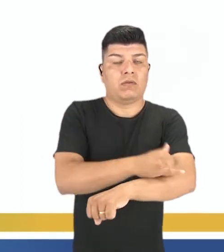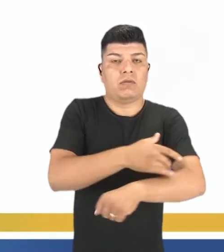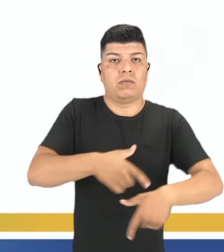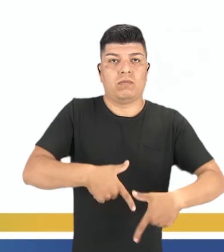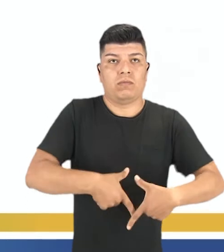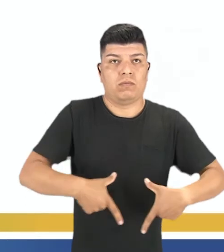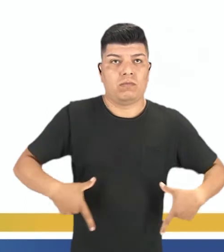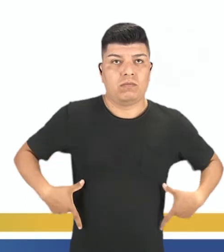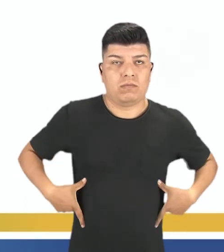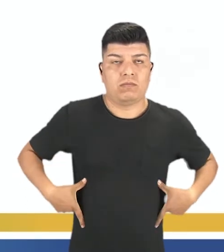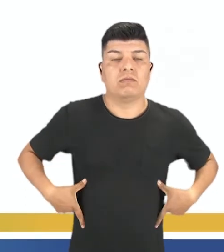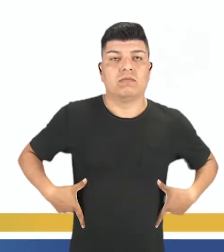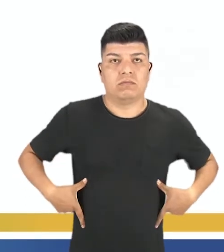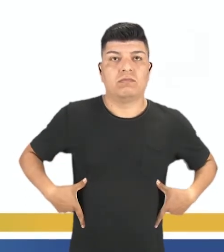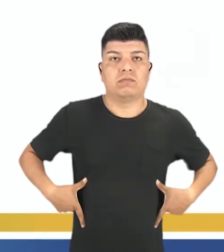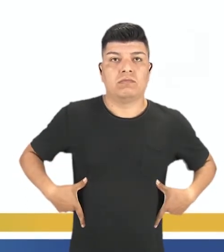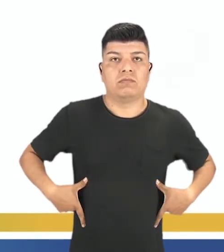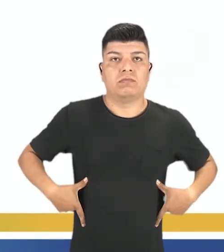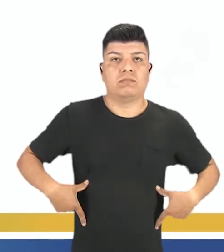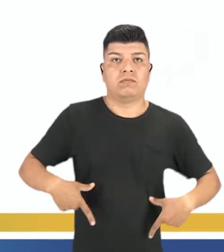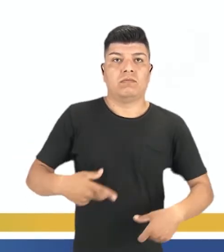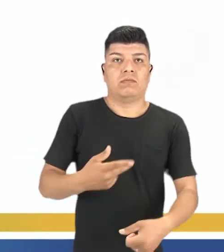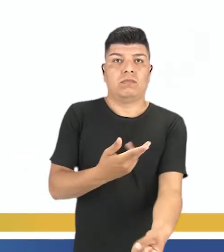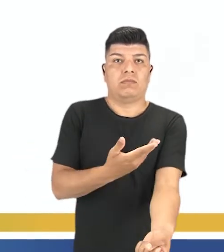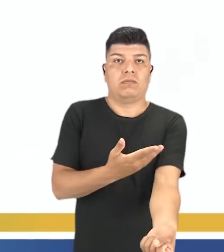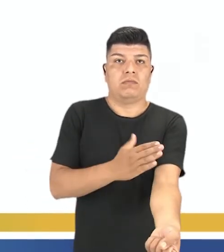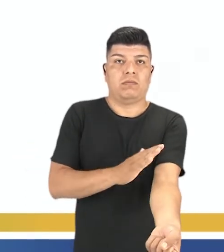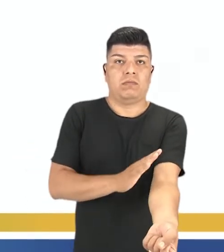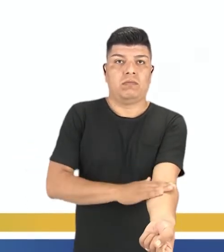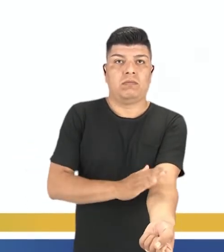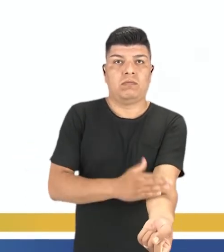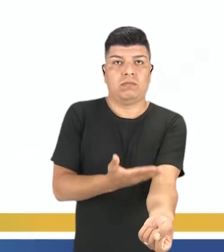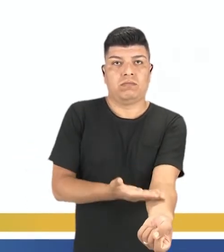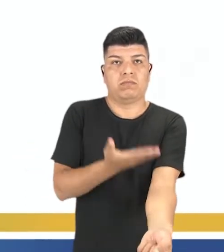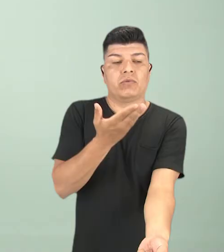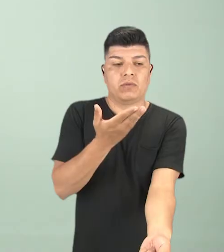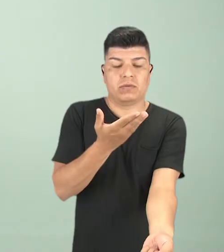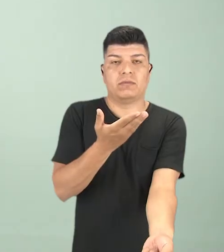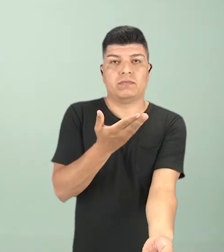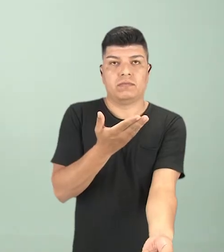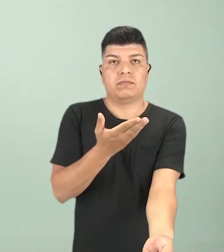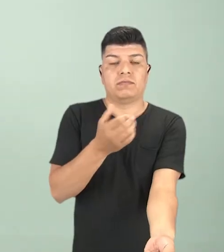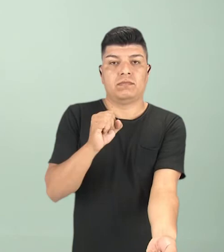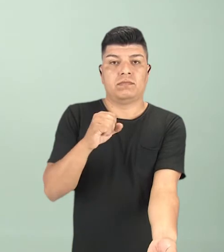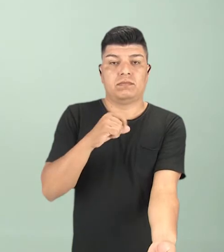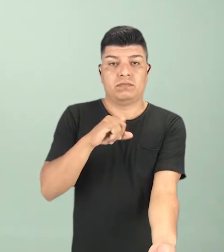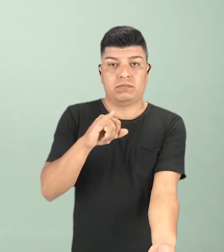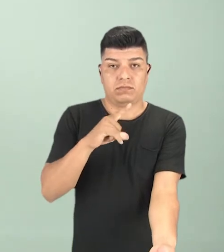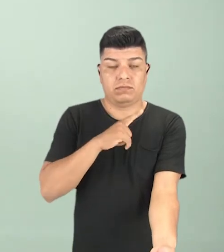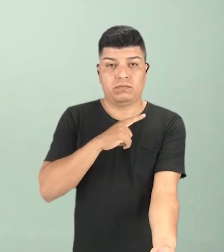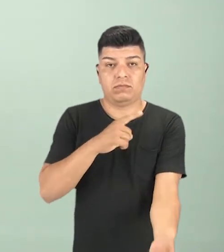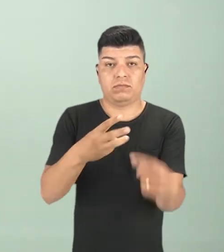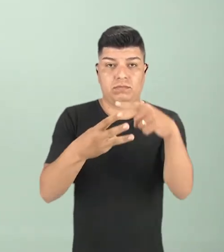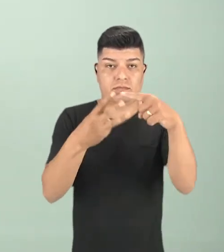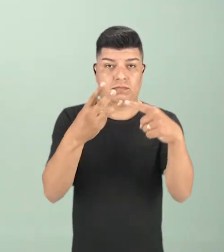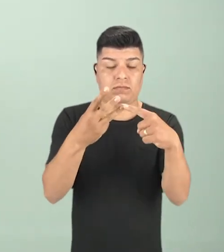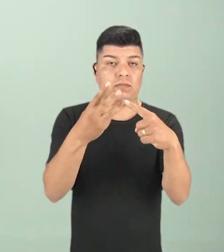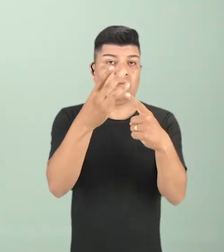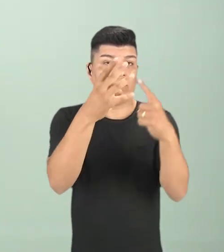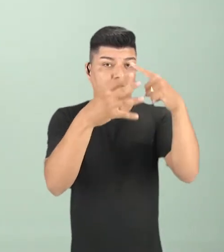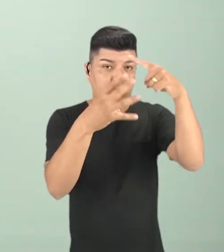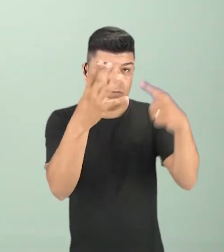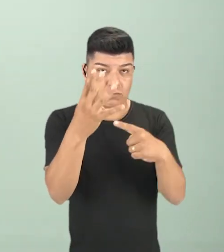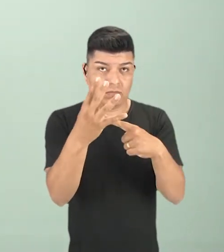abdominal e se eu tiver pressão arterial elevada. Se eu tiver 3 desses 4, eu